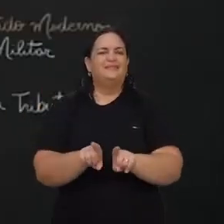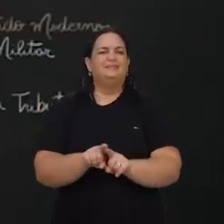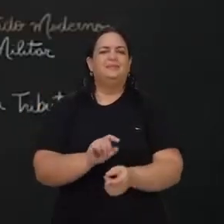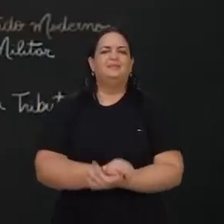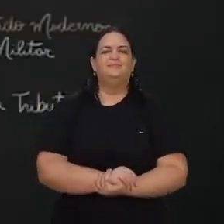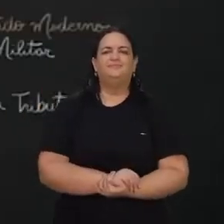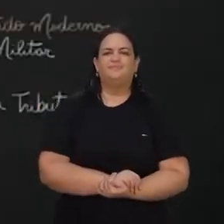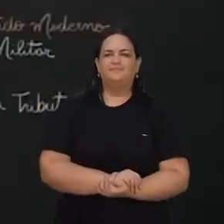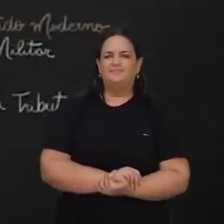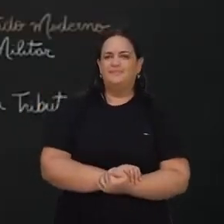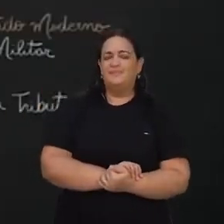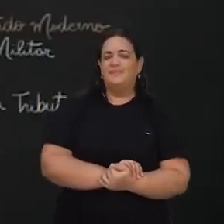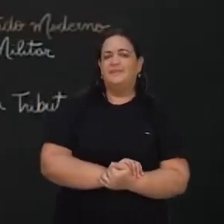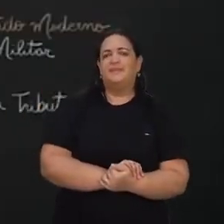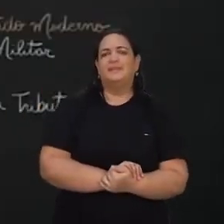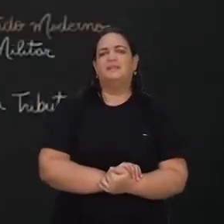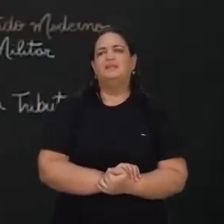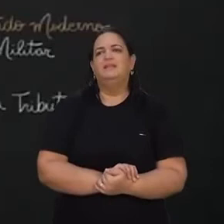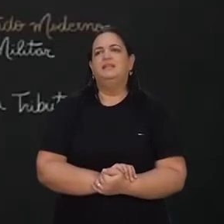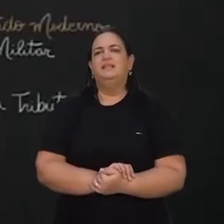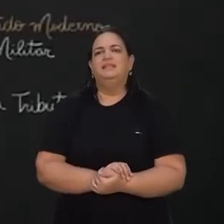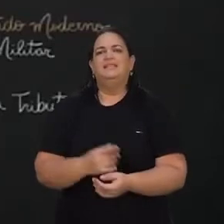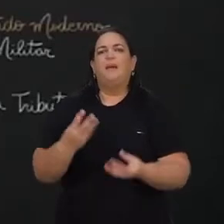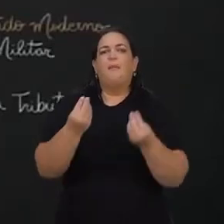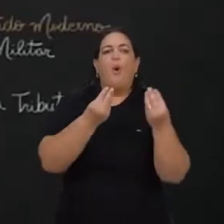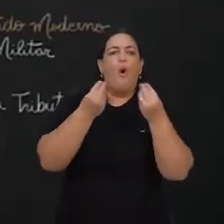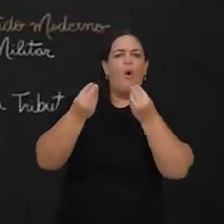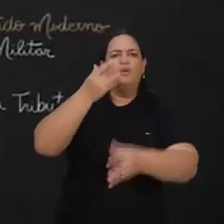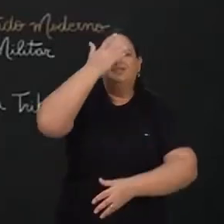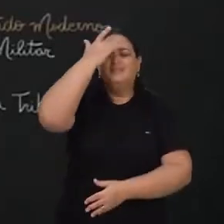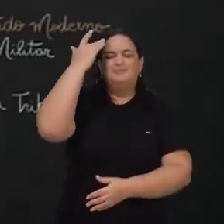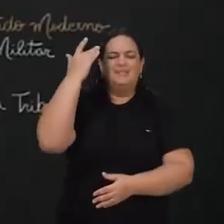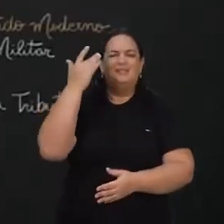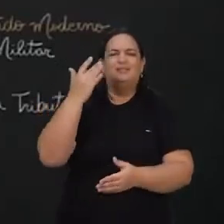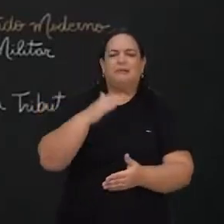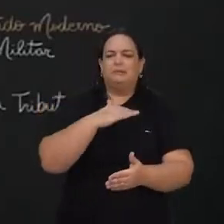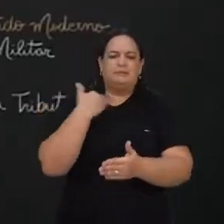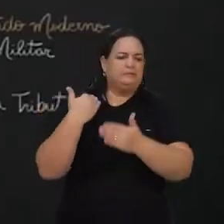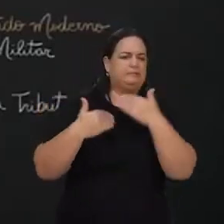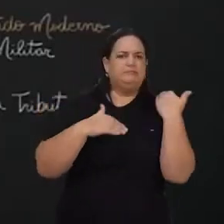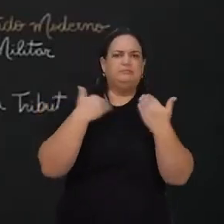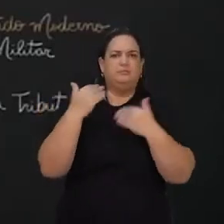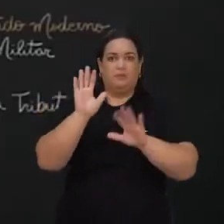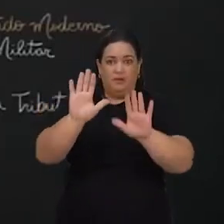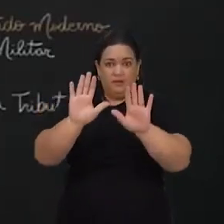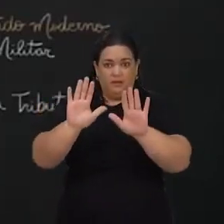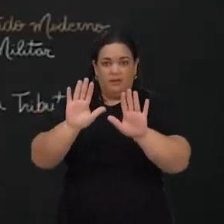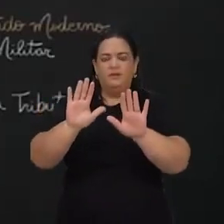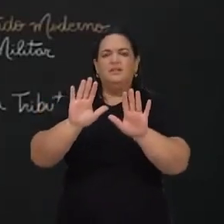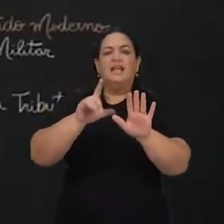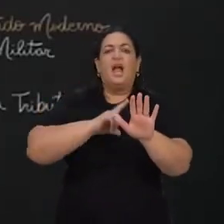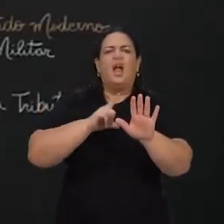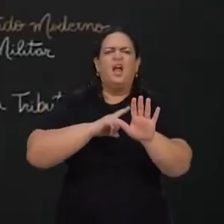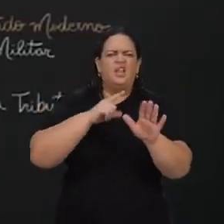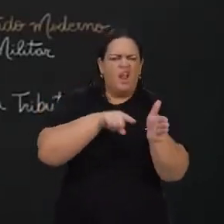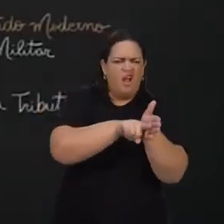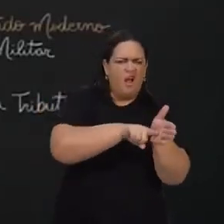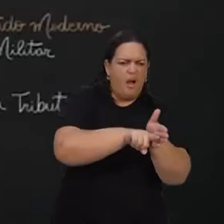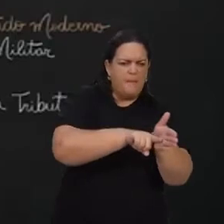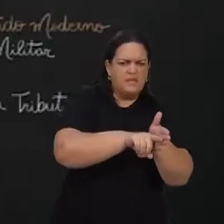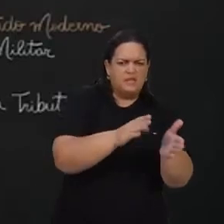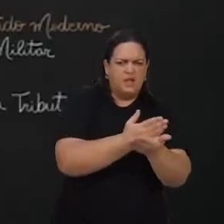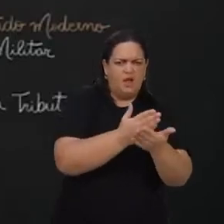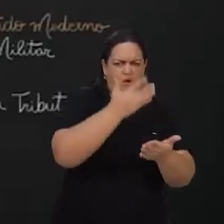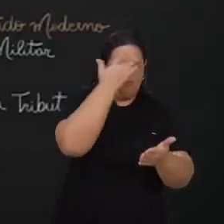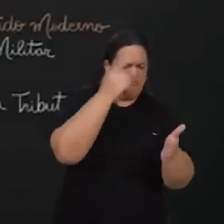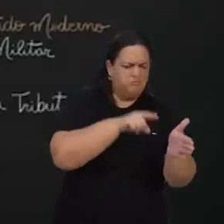transmitindo, né, de uma pessoa para outra e muitas acabavam morrendo. Só para você ter uma ideia, tem uma estimativa de alguns historiadores que